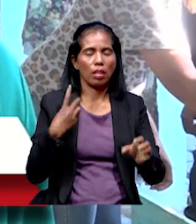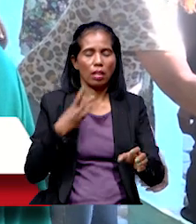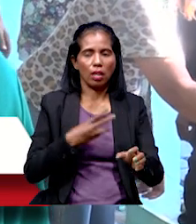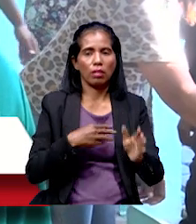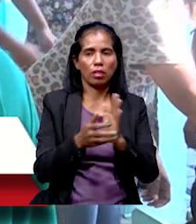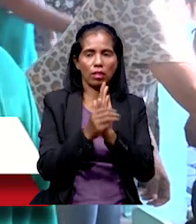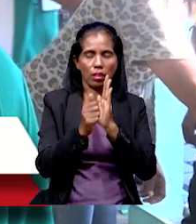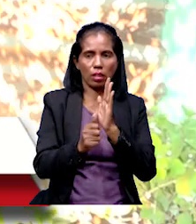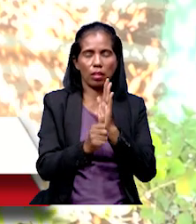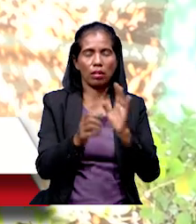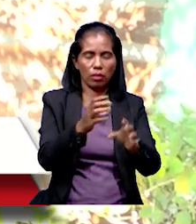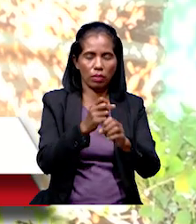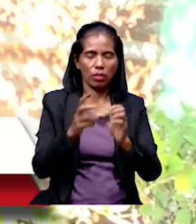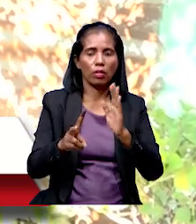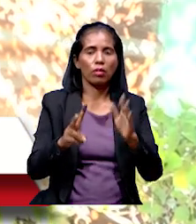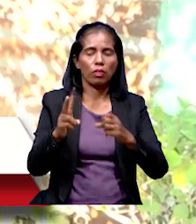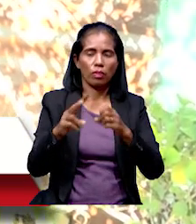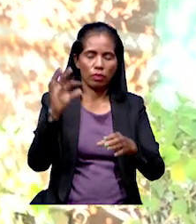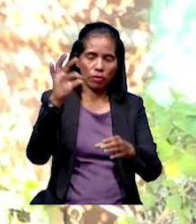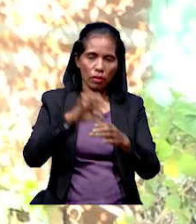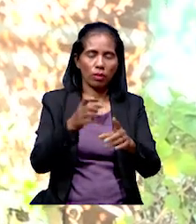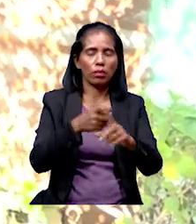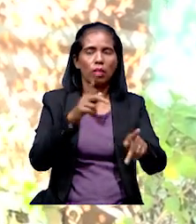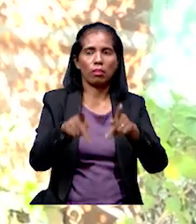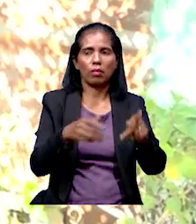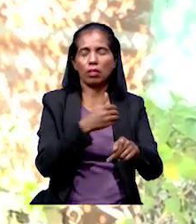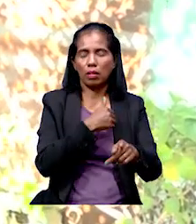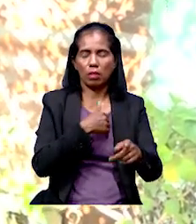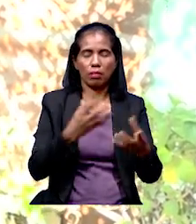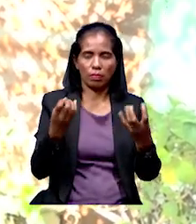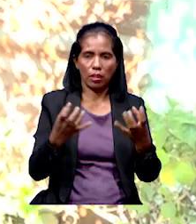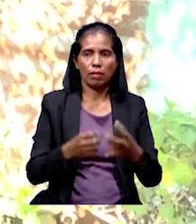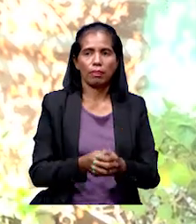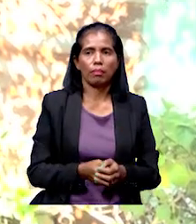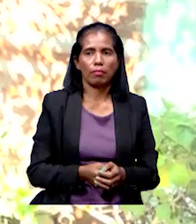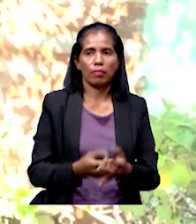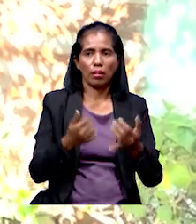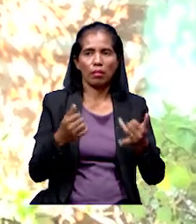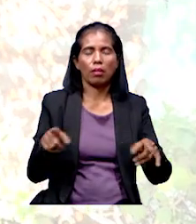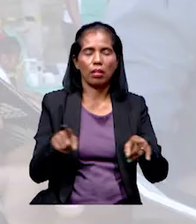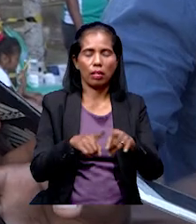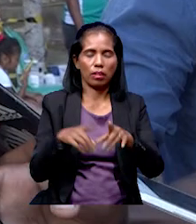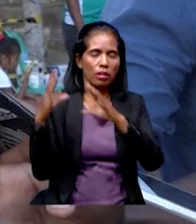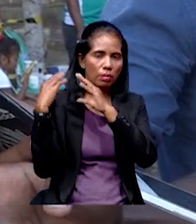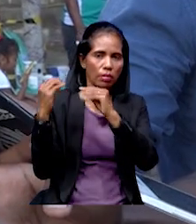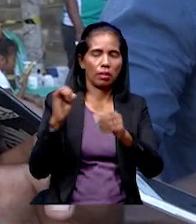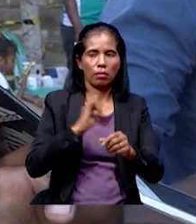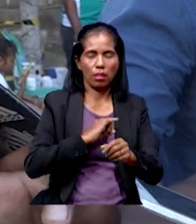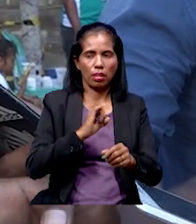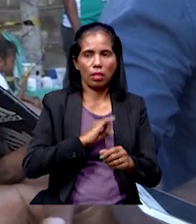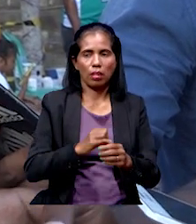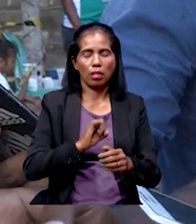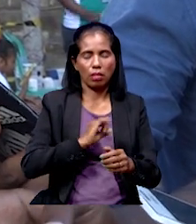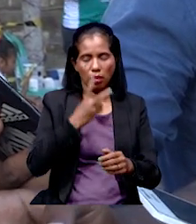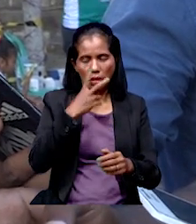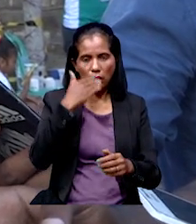conquista votos, né, maca, conquista votos do povo, né, maca, se dá algo na tom. Então, ira, né, vai sair referência para lá. Agora, há que é bom,